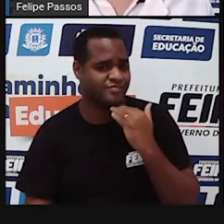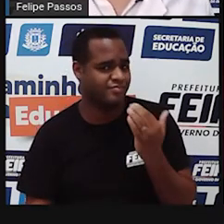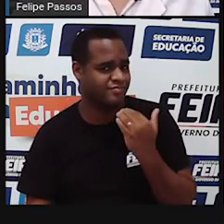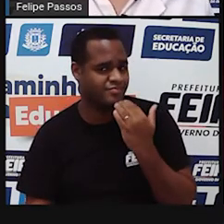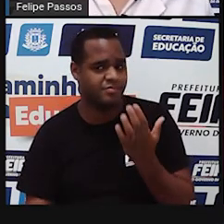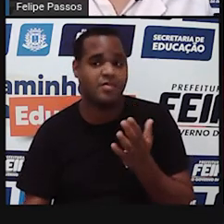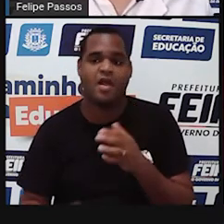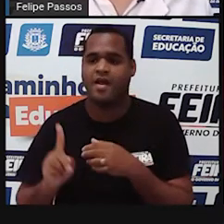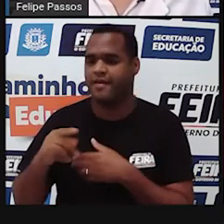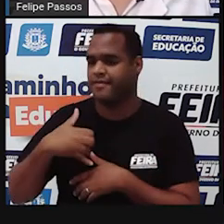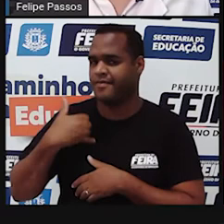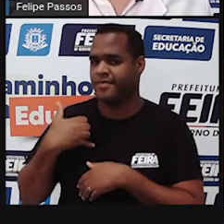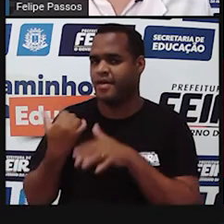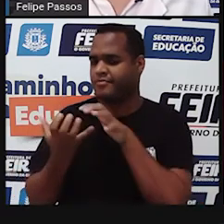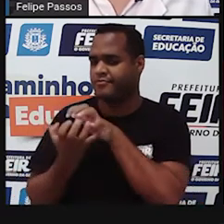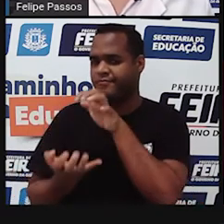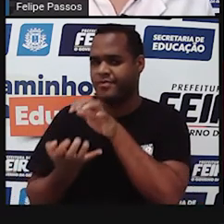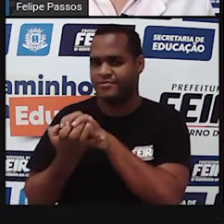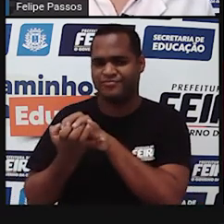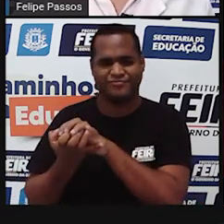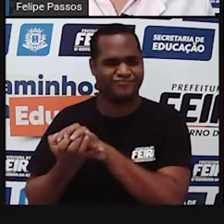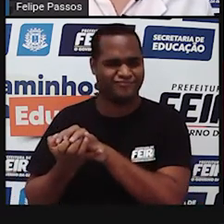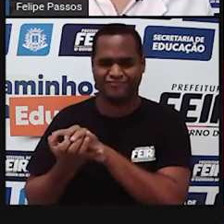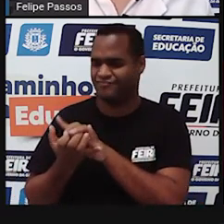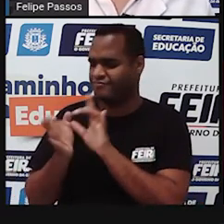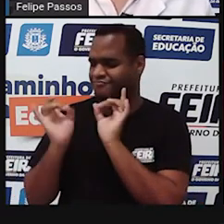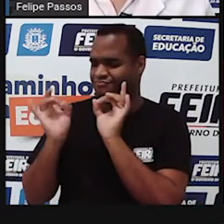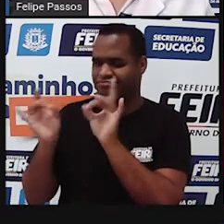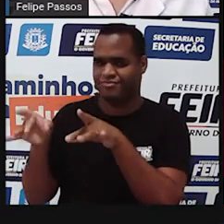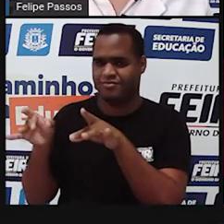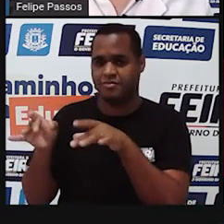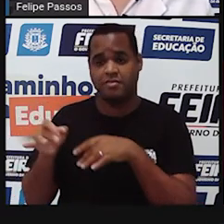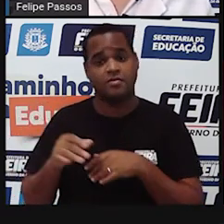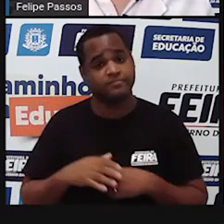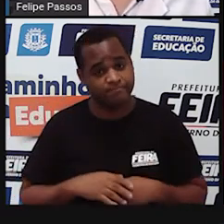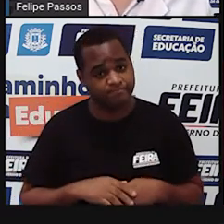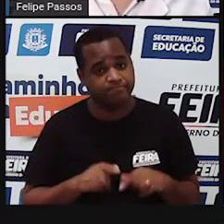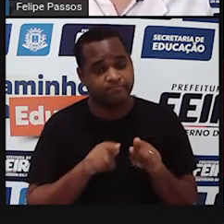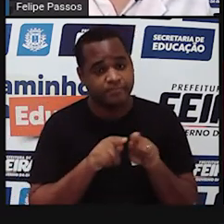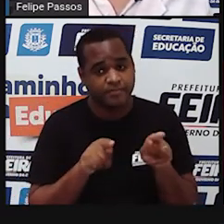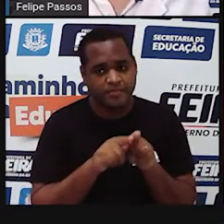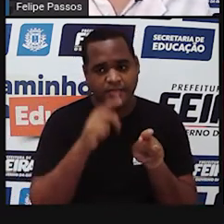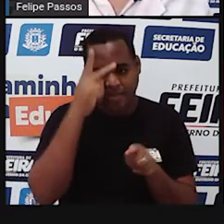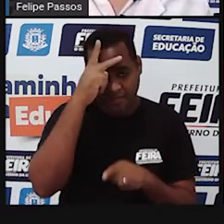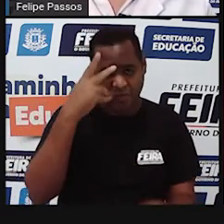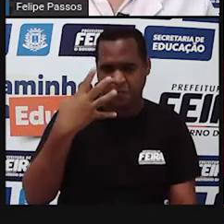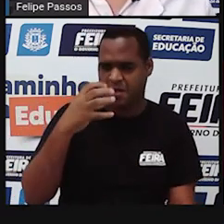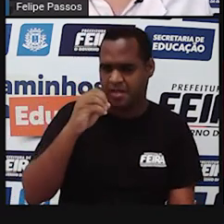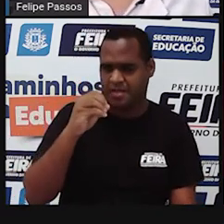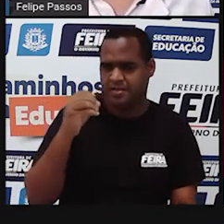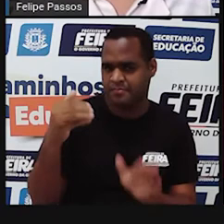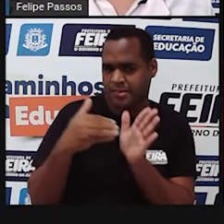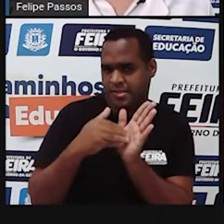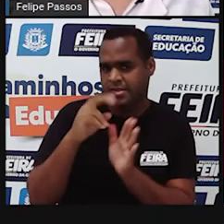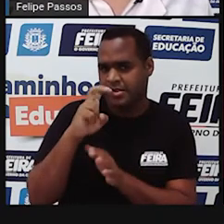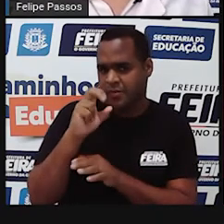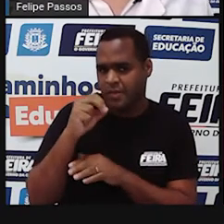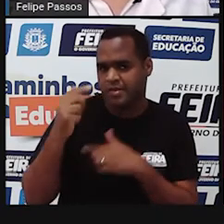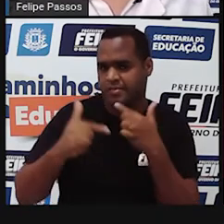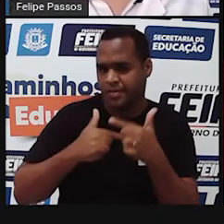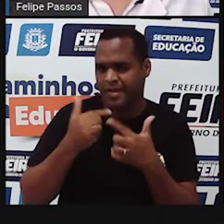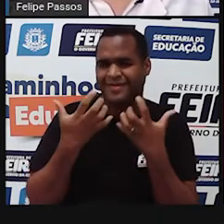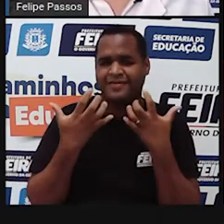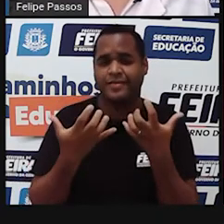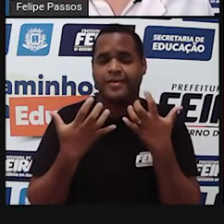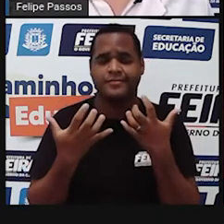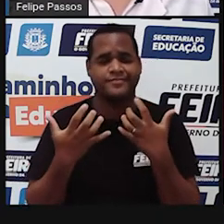mais idade são abandonadas, né? Muitas vezes, pessoas acima de 40, 50 anos querem voltar ao mercado de